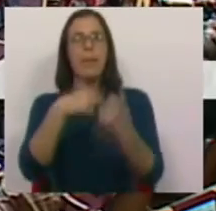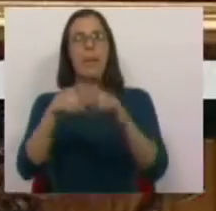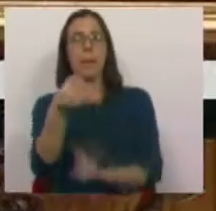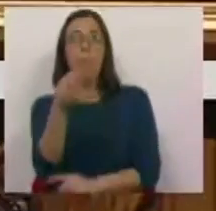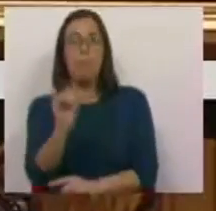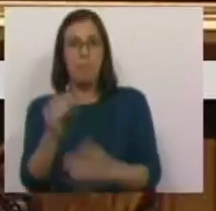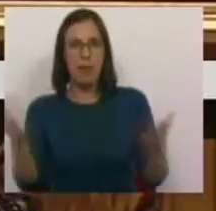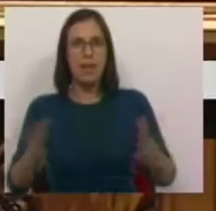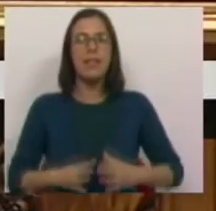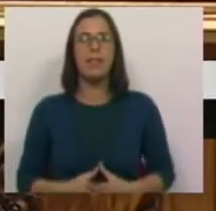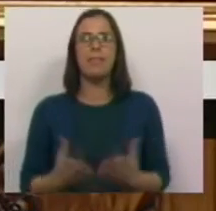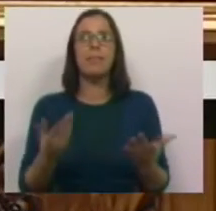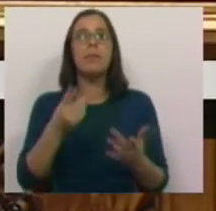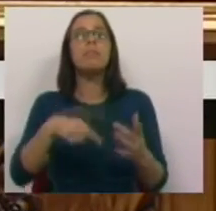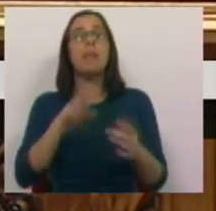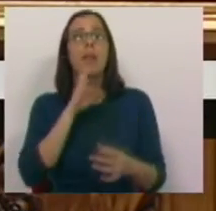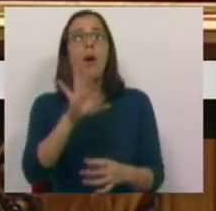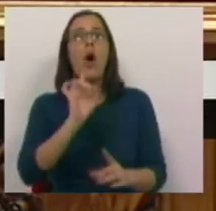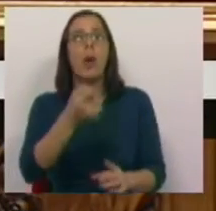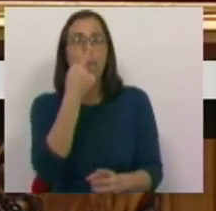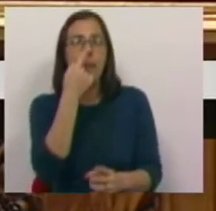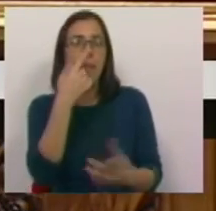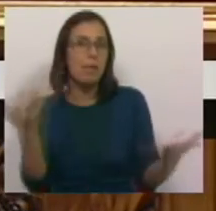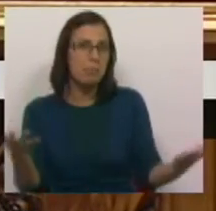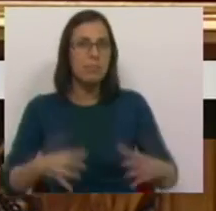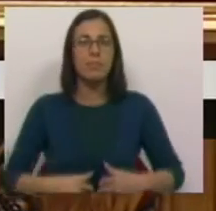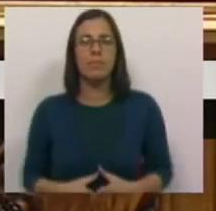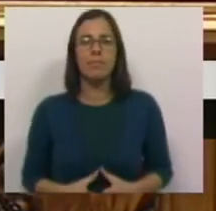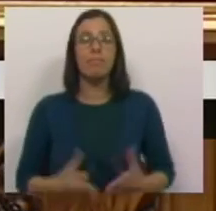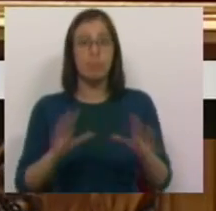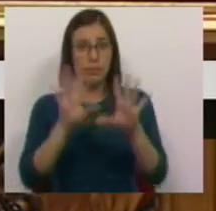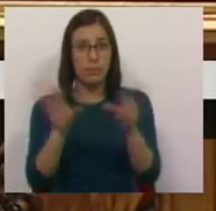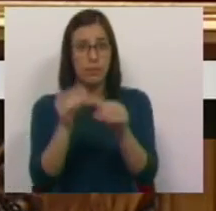PS. Como é que pretende responder? Em conjunto?